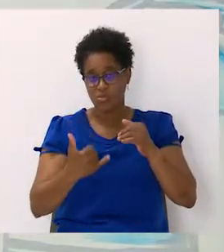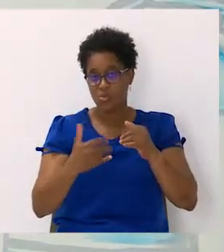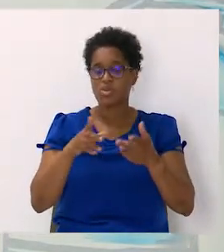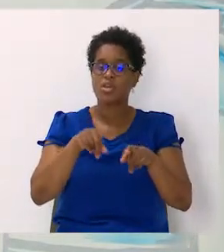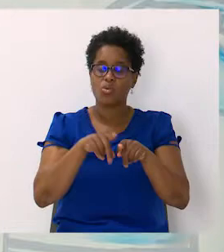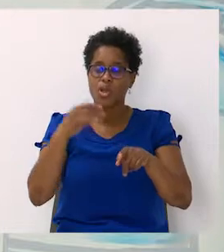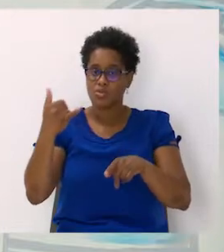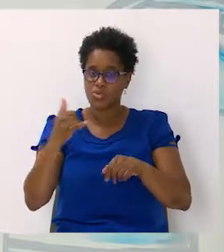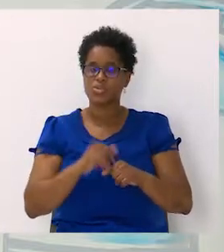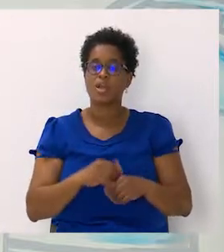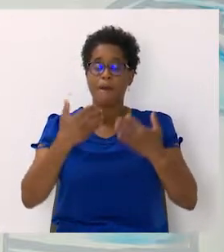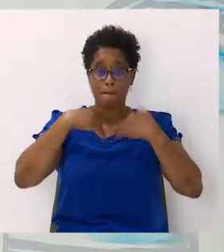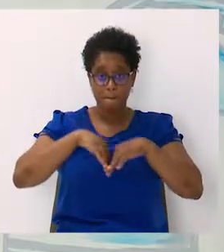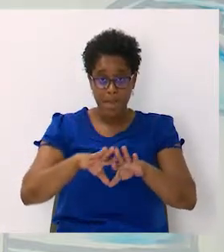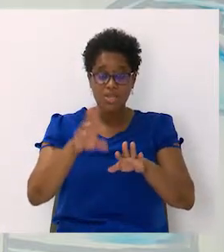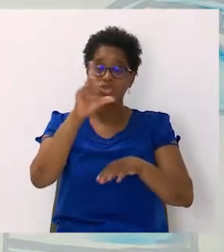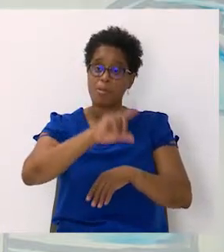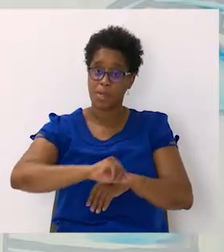2 dá 2,